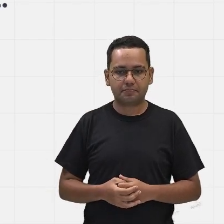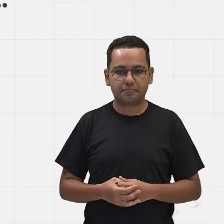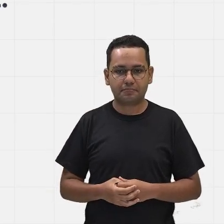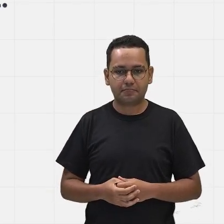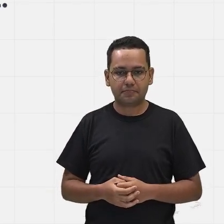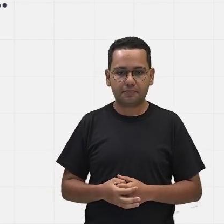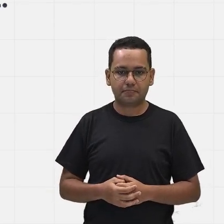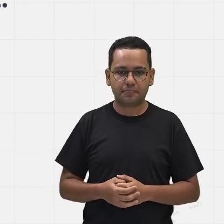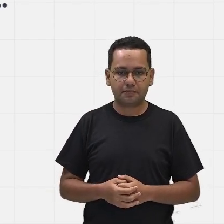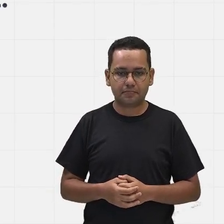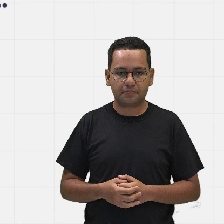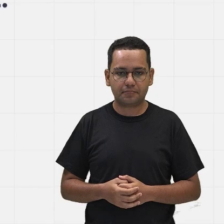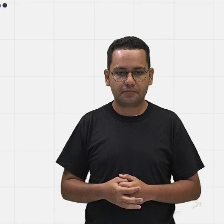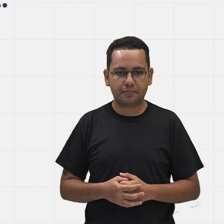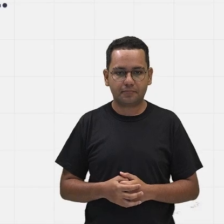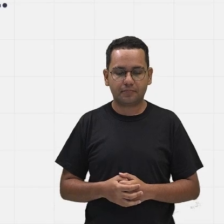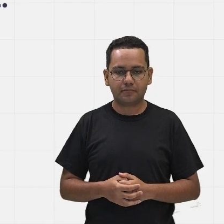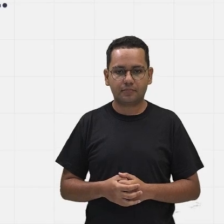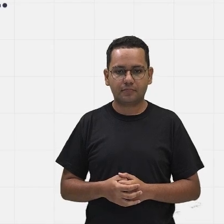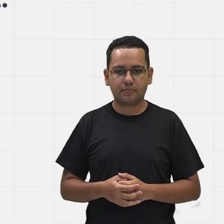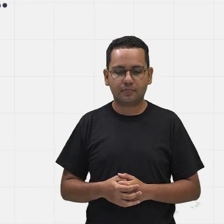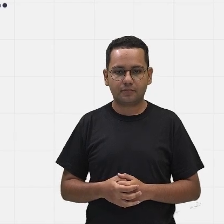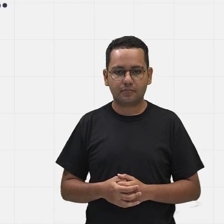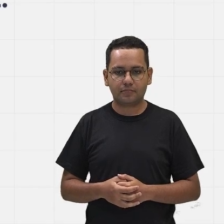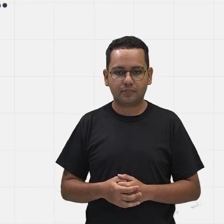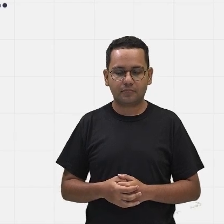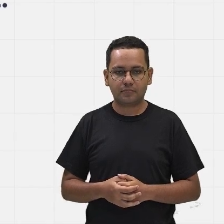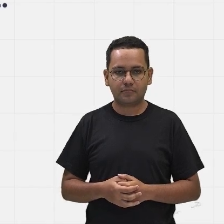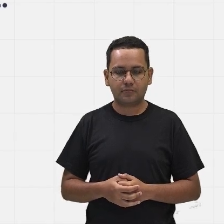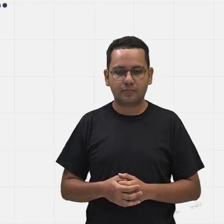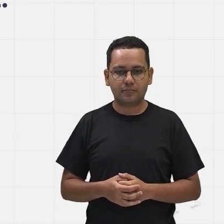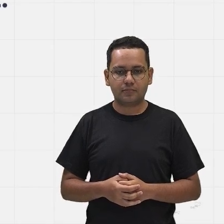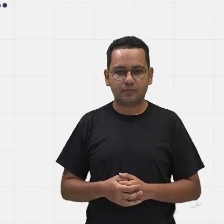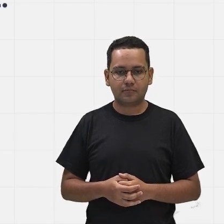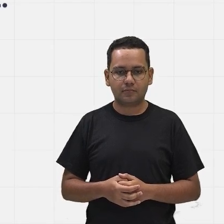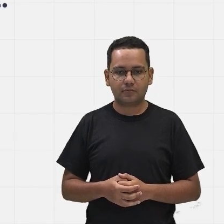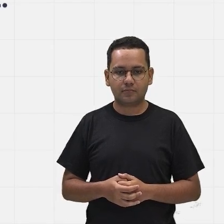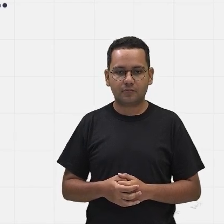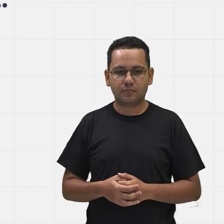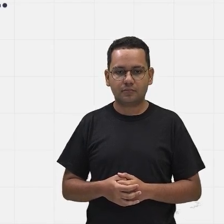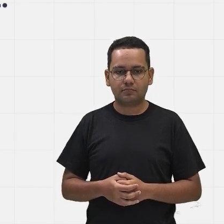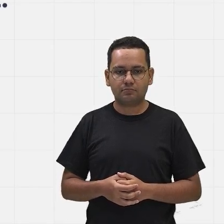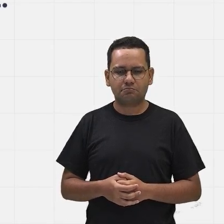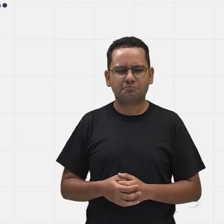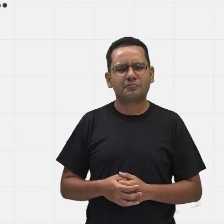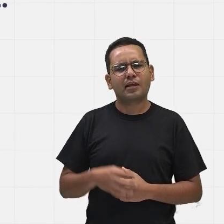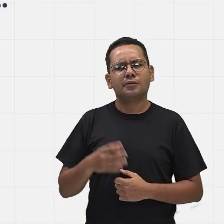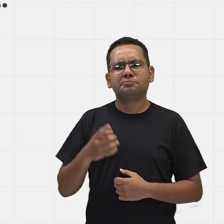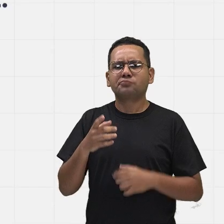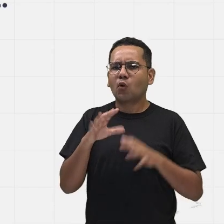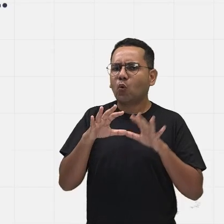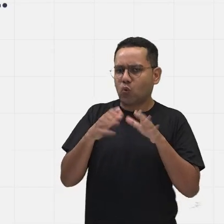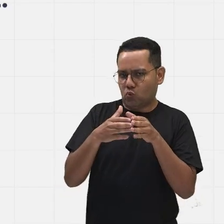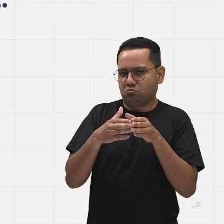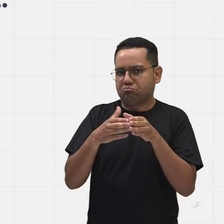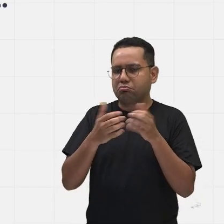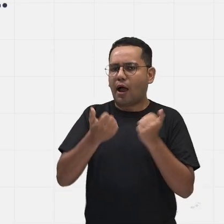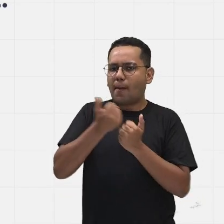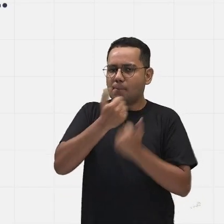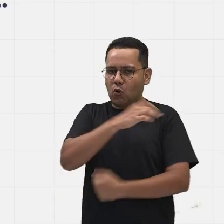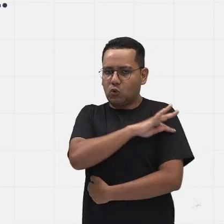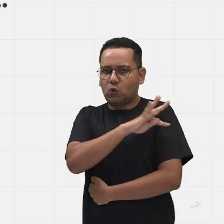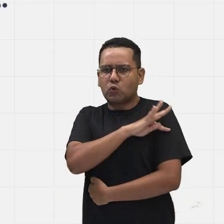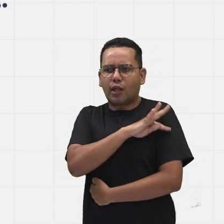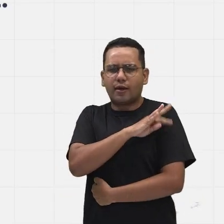Aí, às vezes, a gente se depara com o usuário falando assim, eu queria ampliar minha